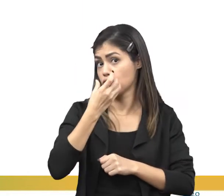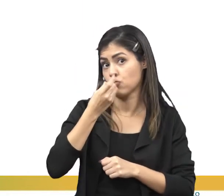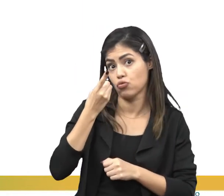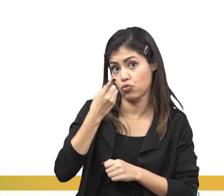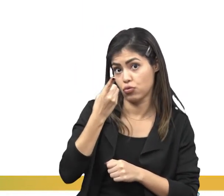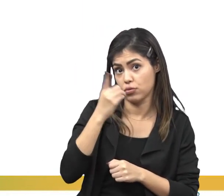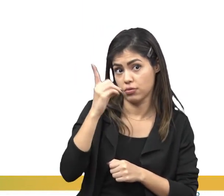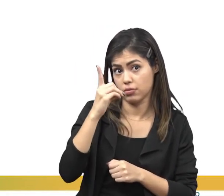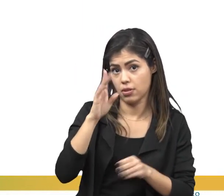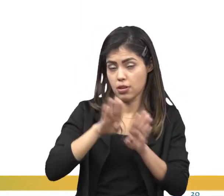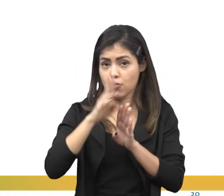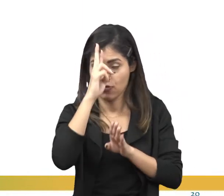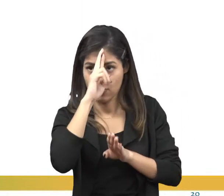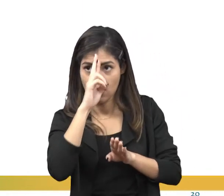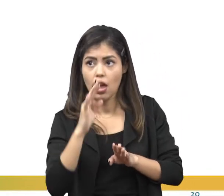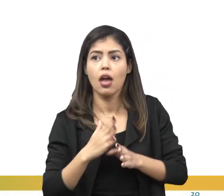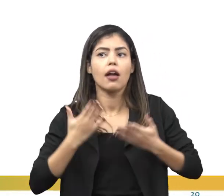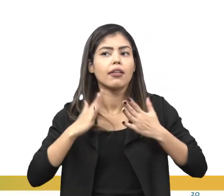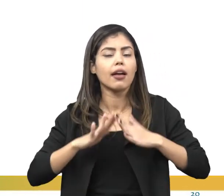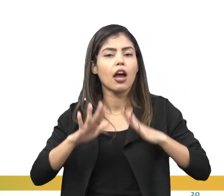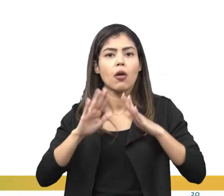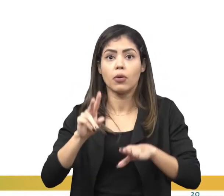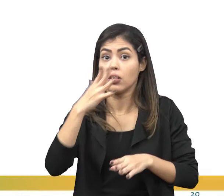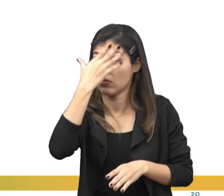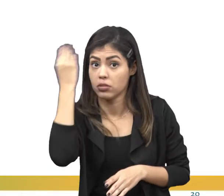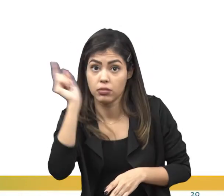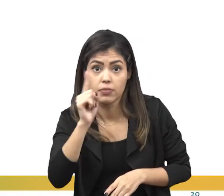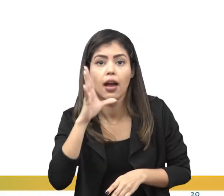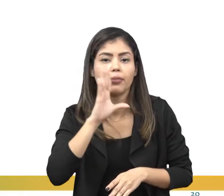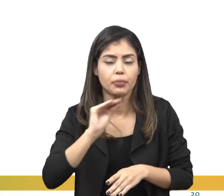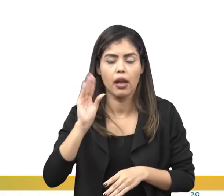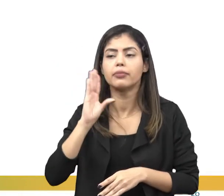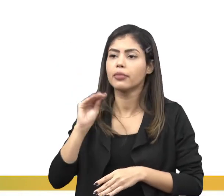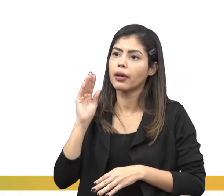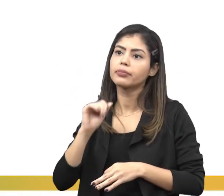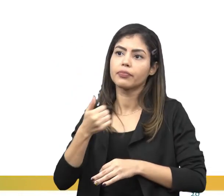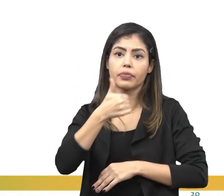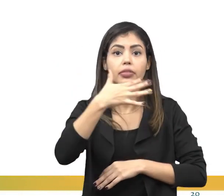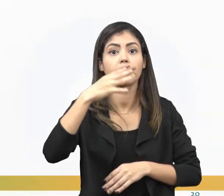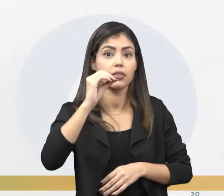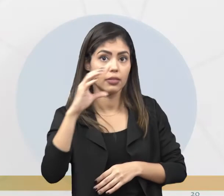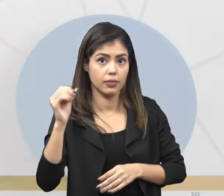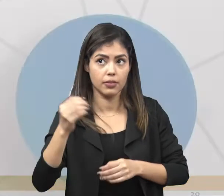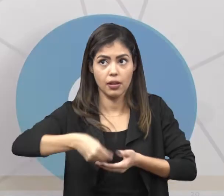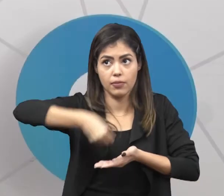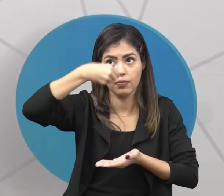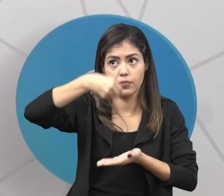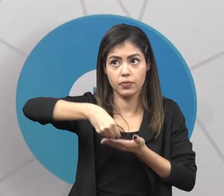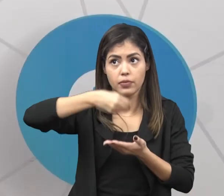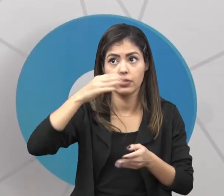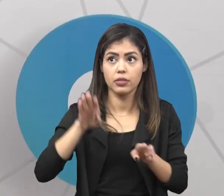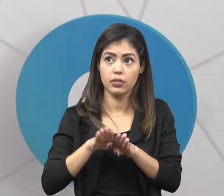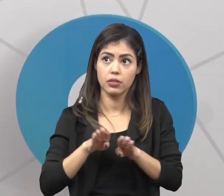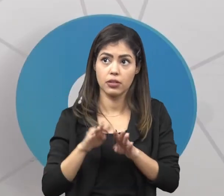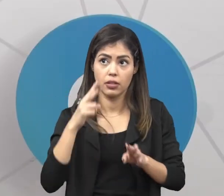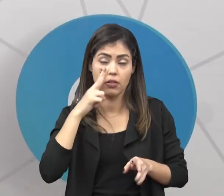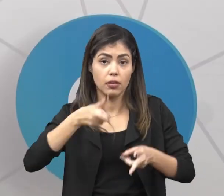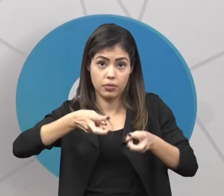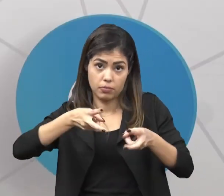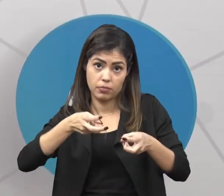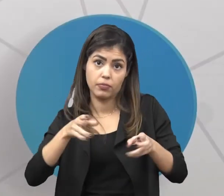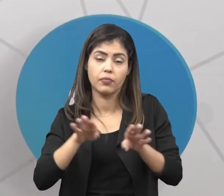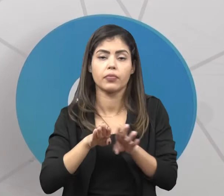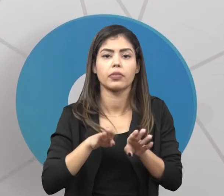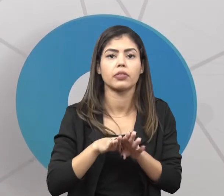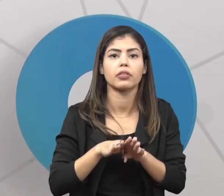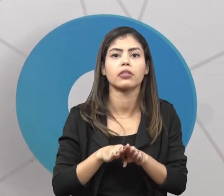leves diariamente e nunca se esqueça de mastigar pelo menos 100 vezes cada garfada. Nós podemos